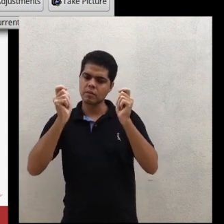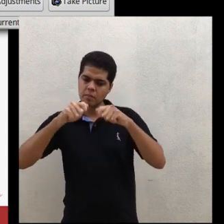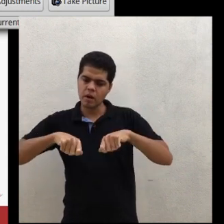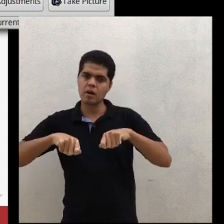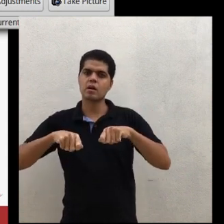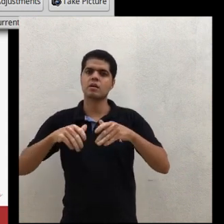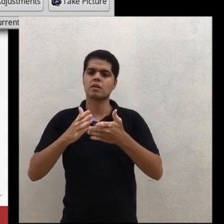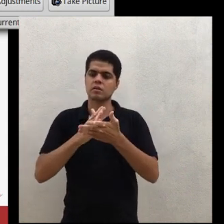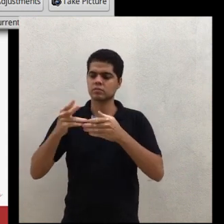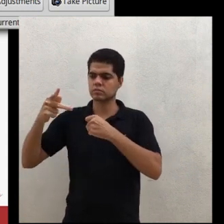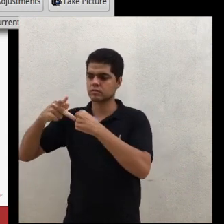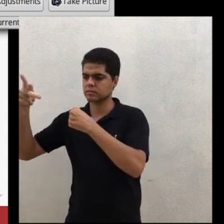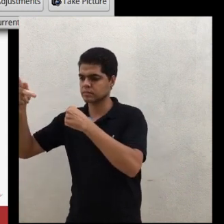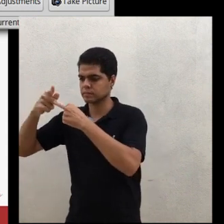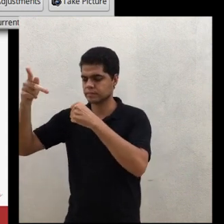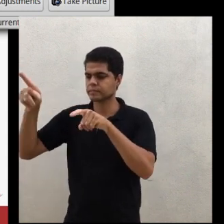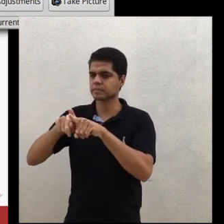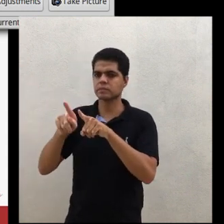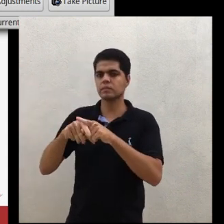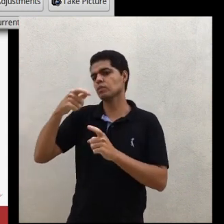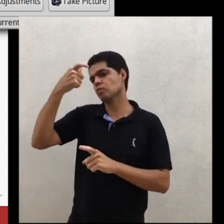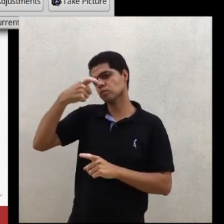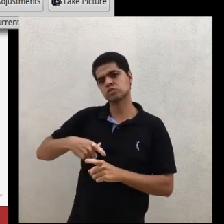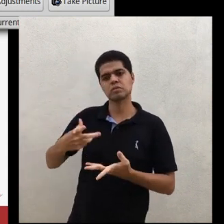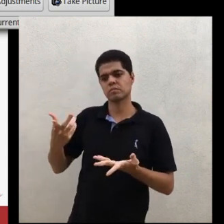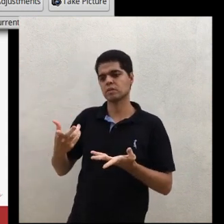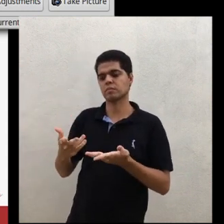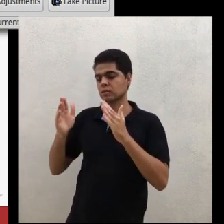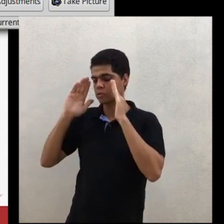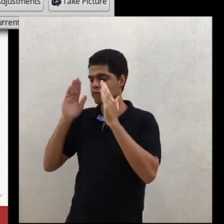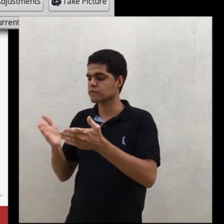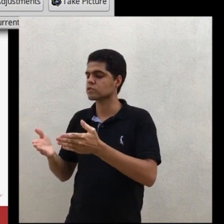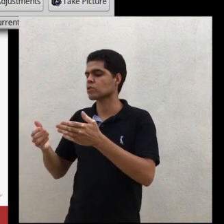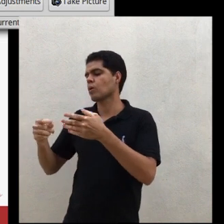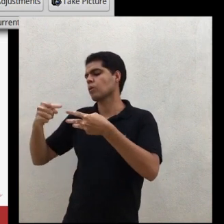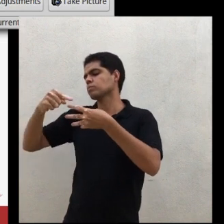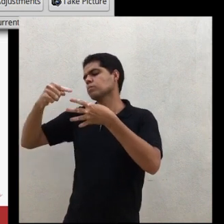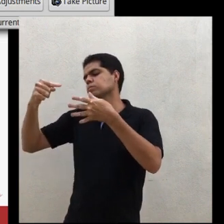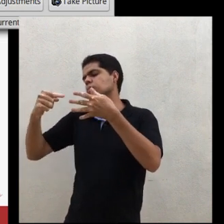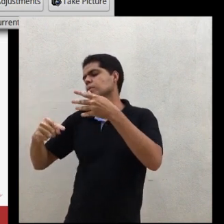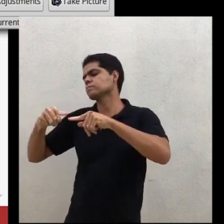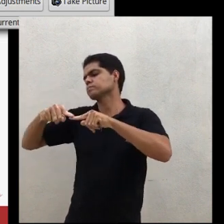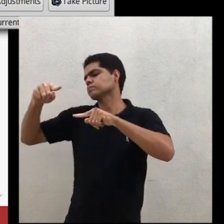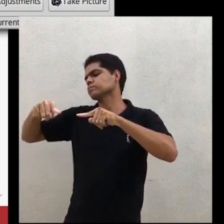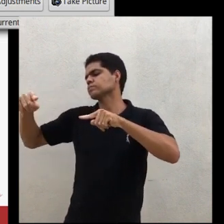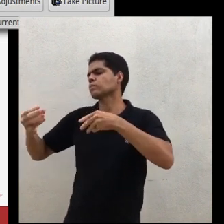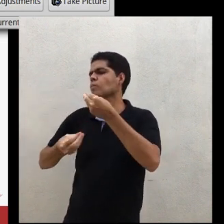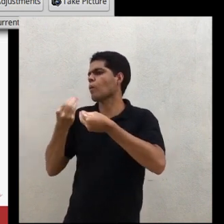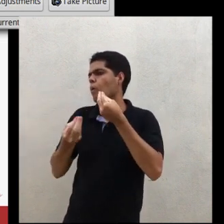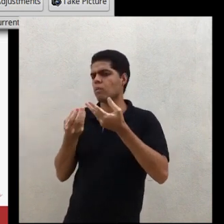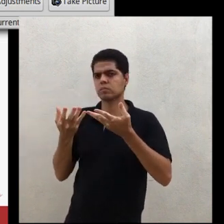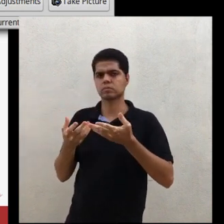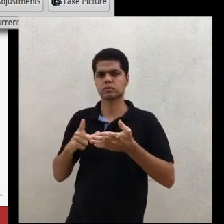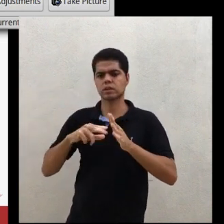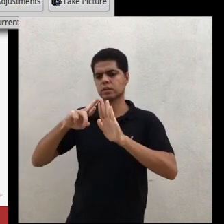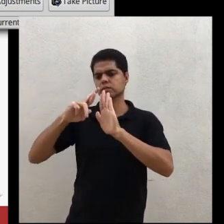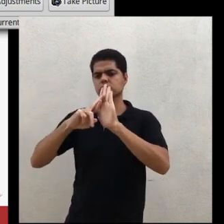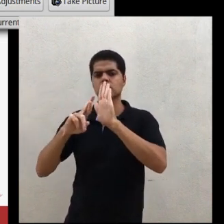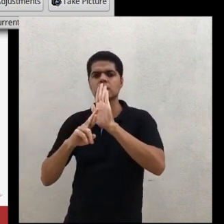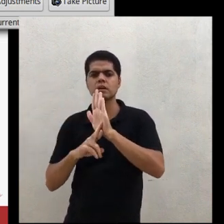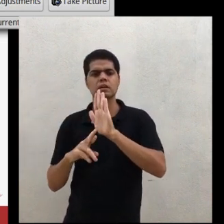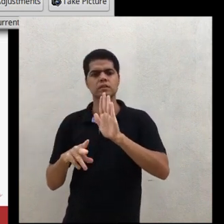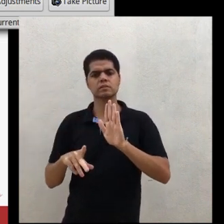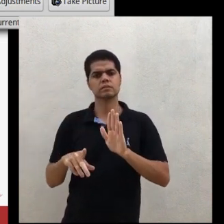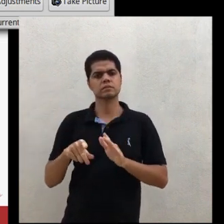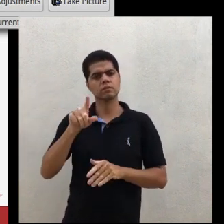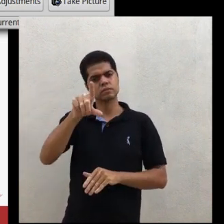ó, cadê o conjunto? Está aqui. Essas regras. Você que tem que definir essas regras aqui, ó. Então, fez isso, é fácil